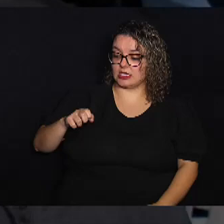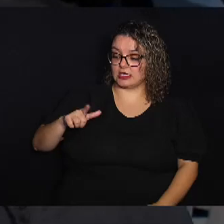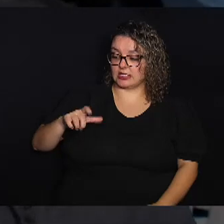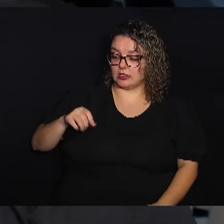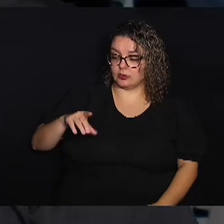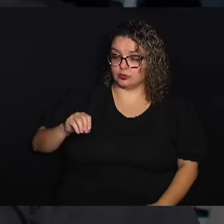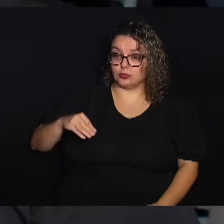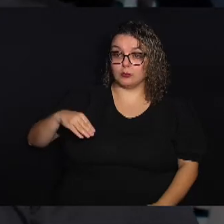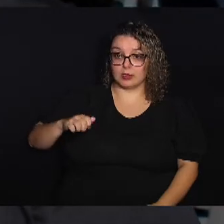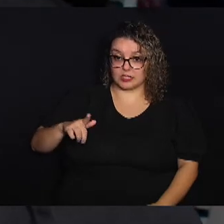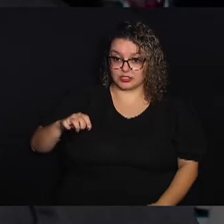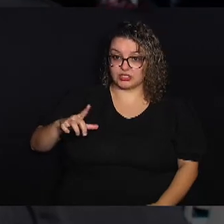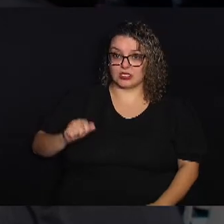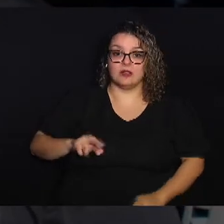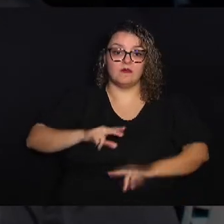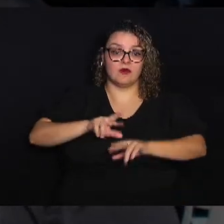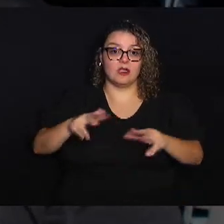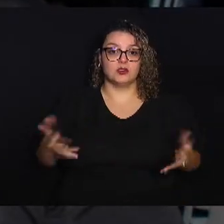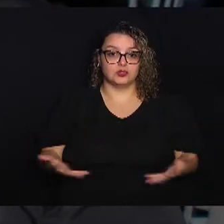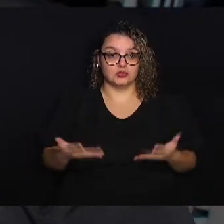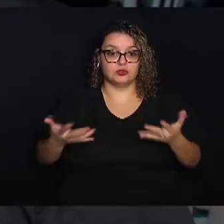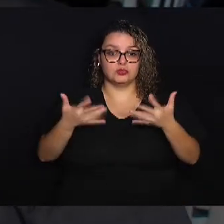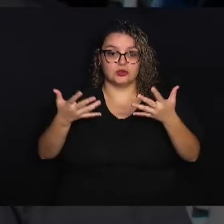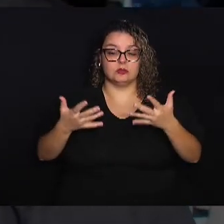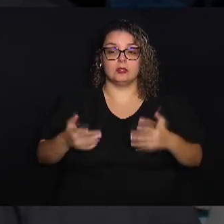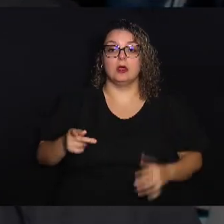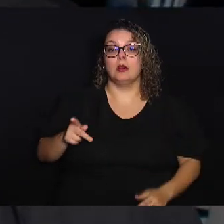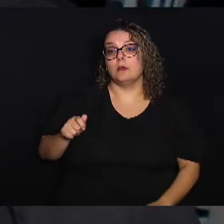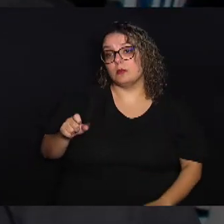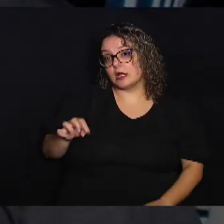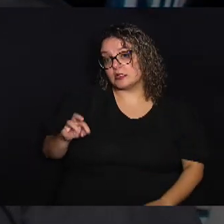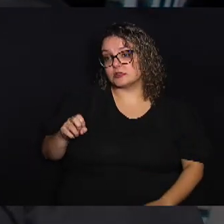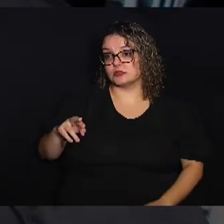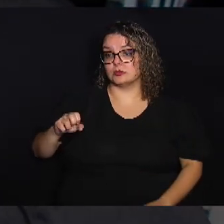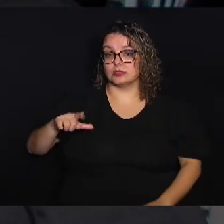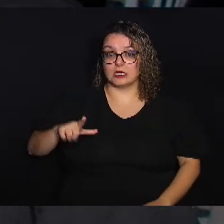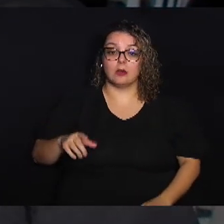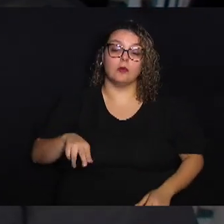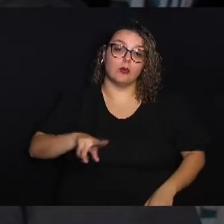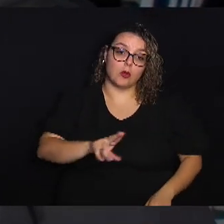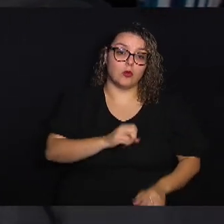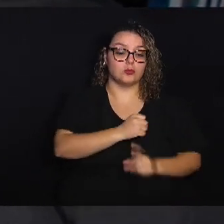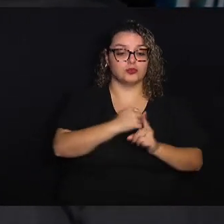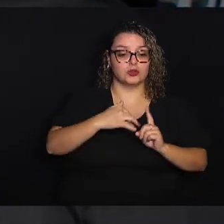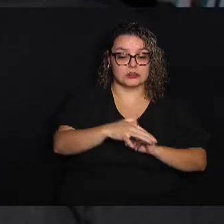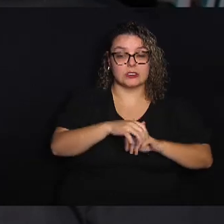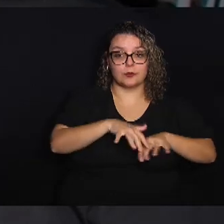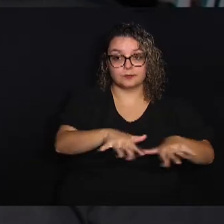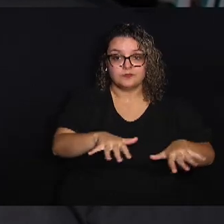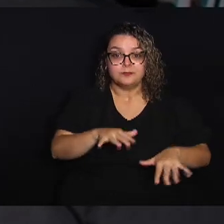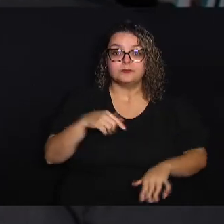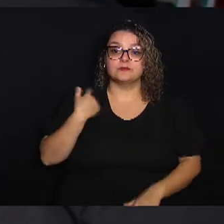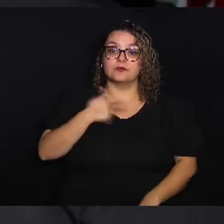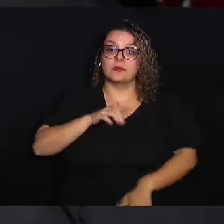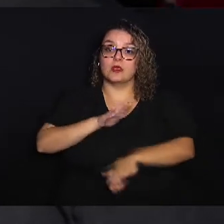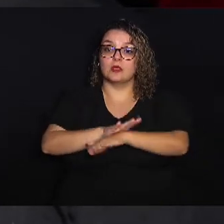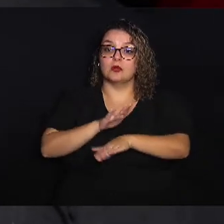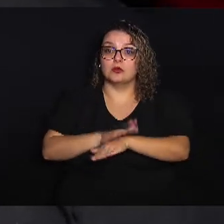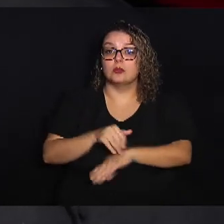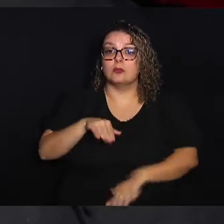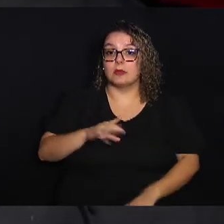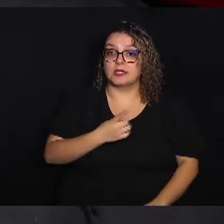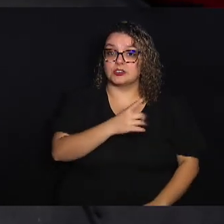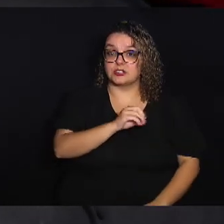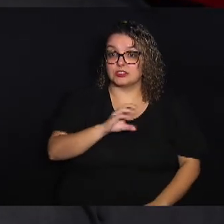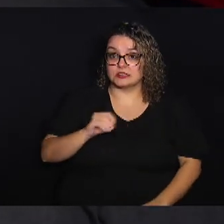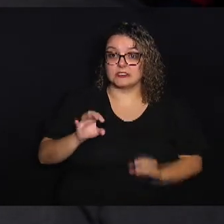diversas iniciativas, sejam pastorais, sejam sociais. Nós colaboramos aqui com mais de 100